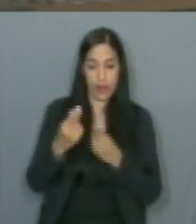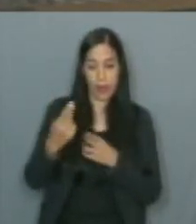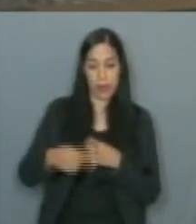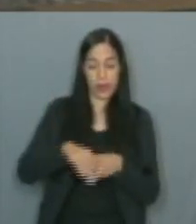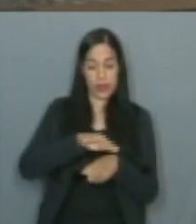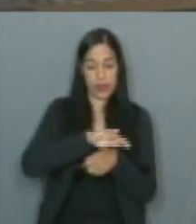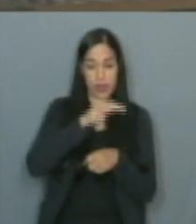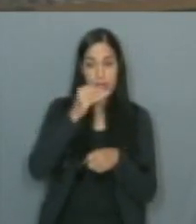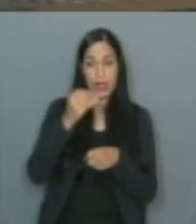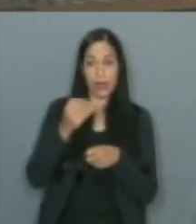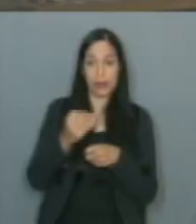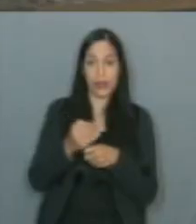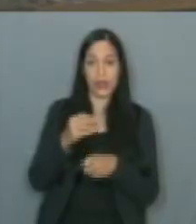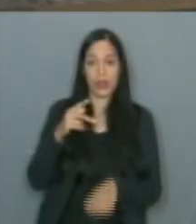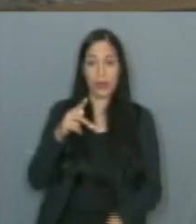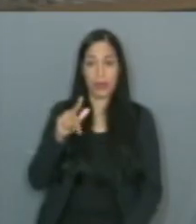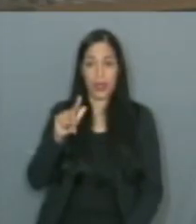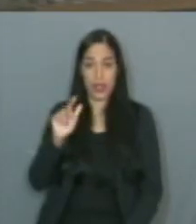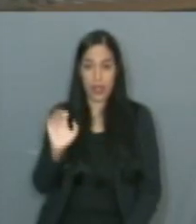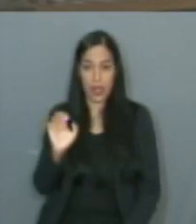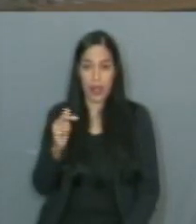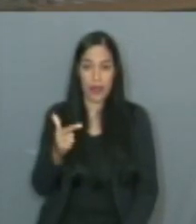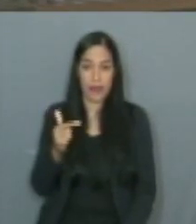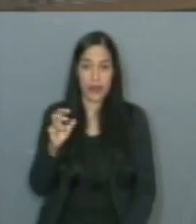casa o PLE